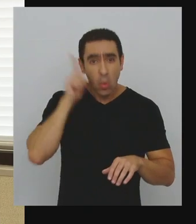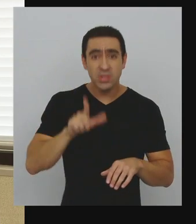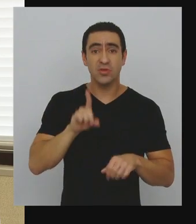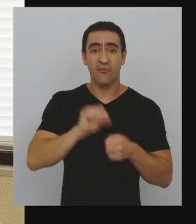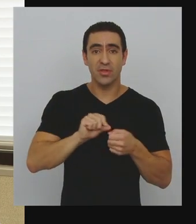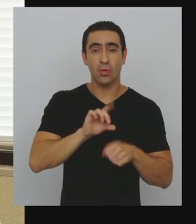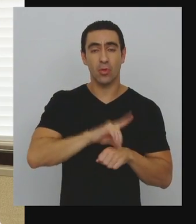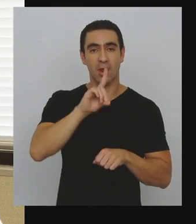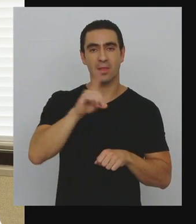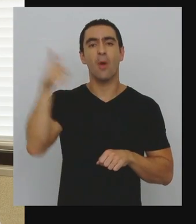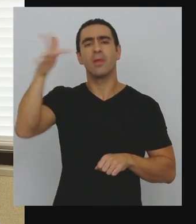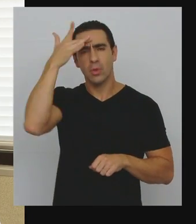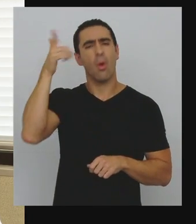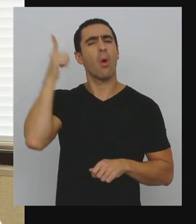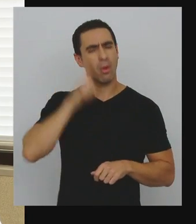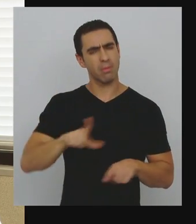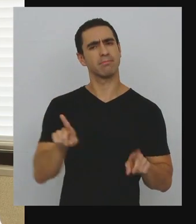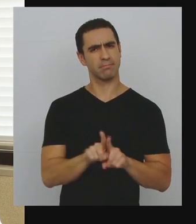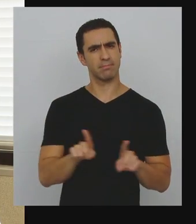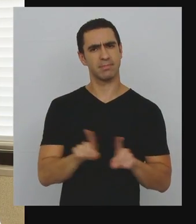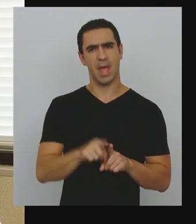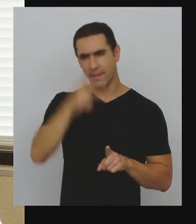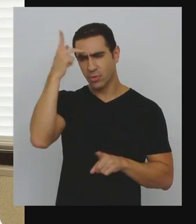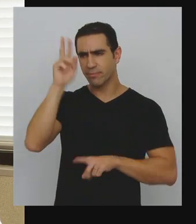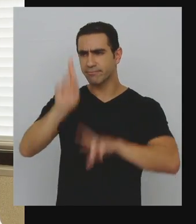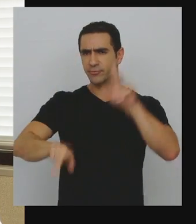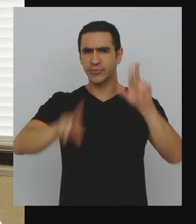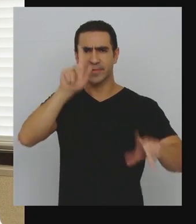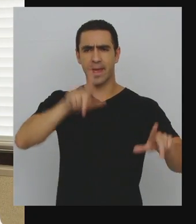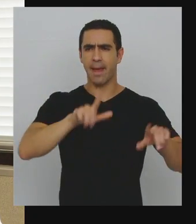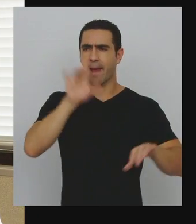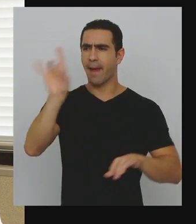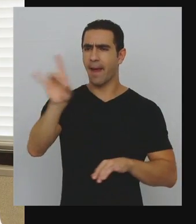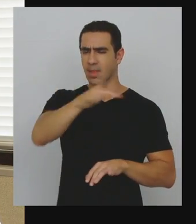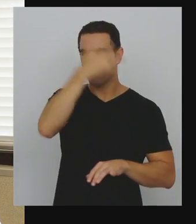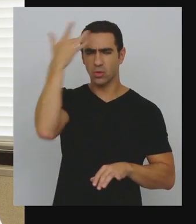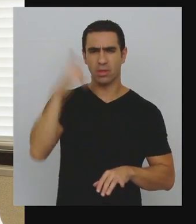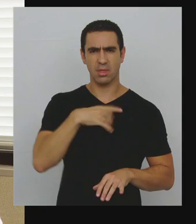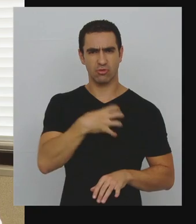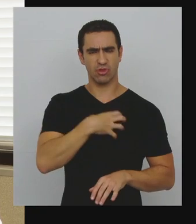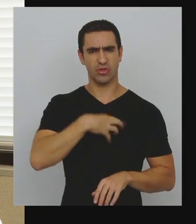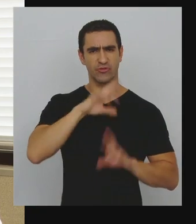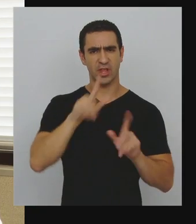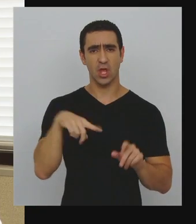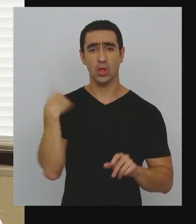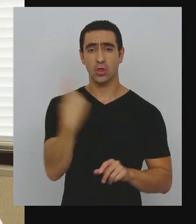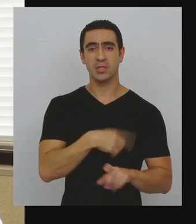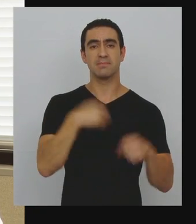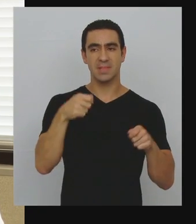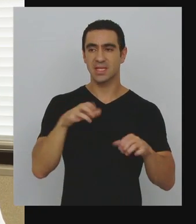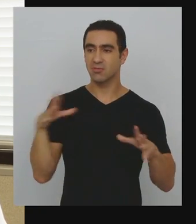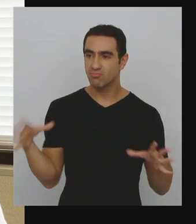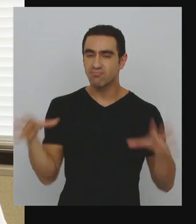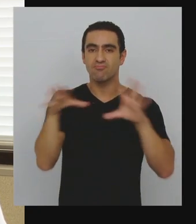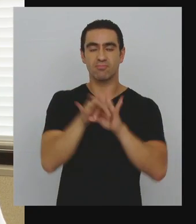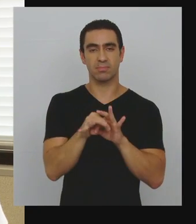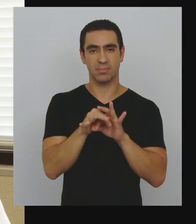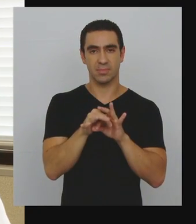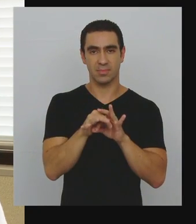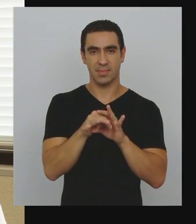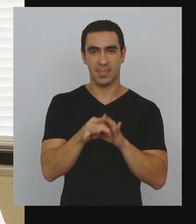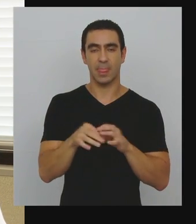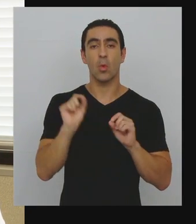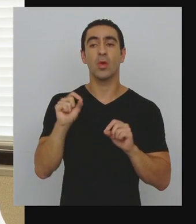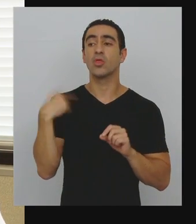o que as outras pessoas não são capazes de fazer. Então, as pessoas são diferentes. cada cérebro é um cérebro e a gente precisa de todos eles, mas